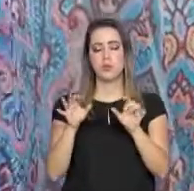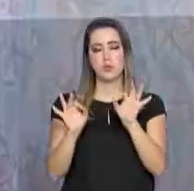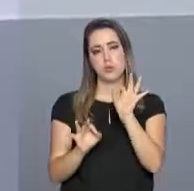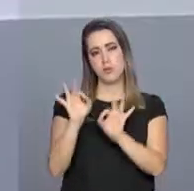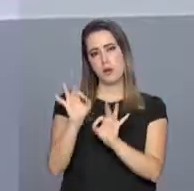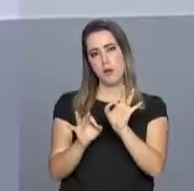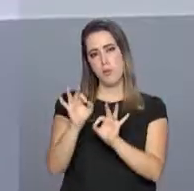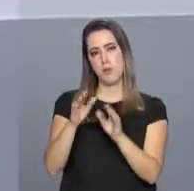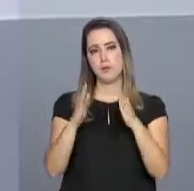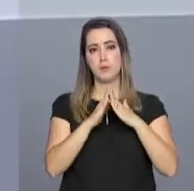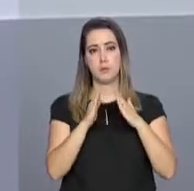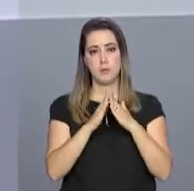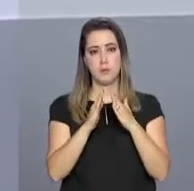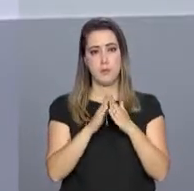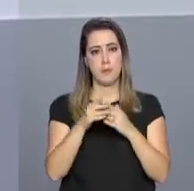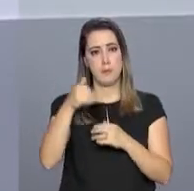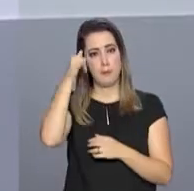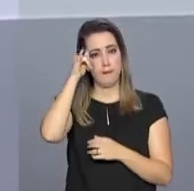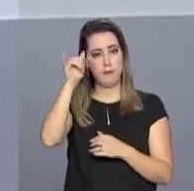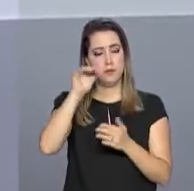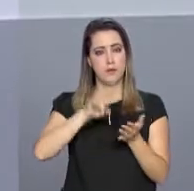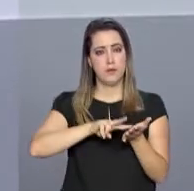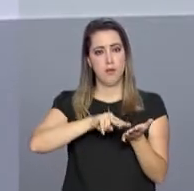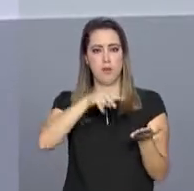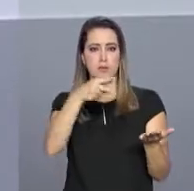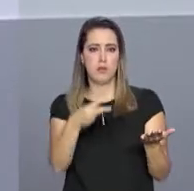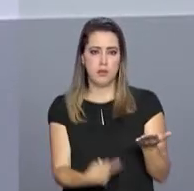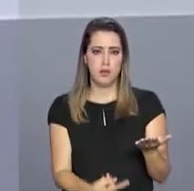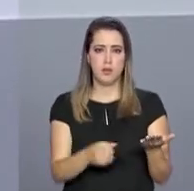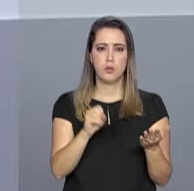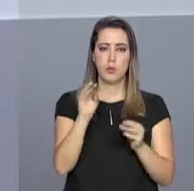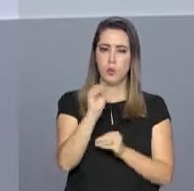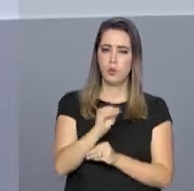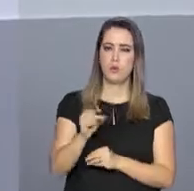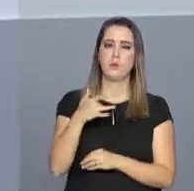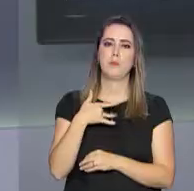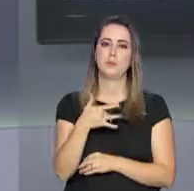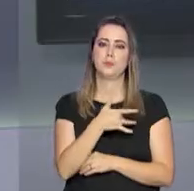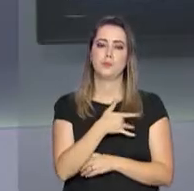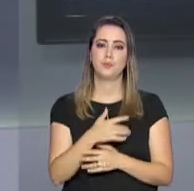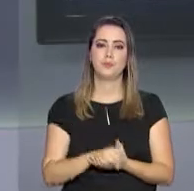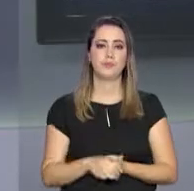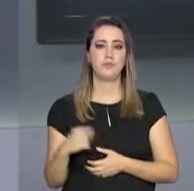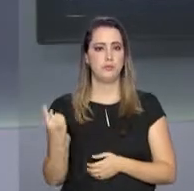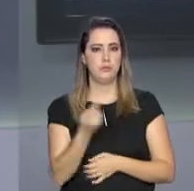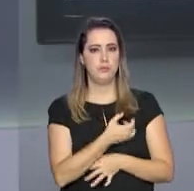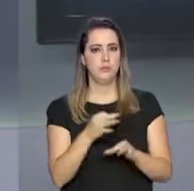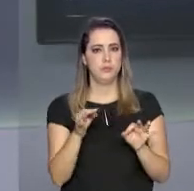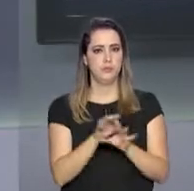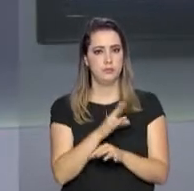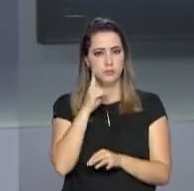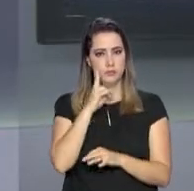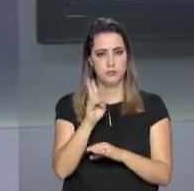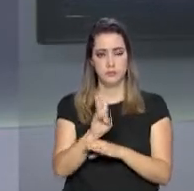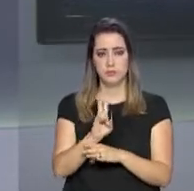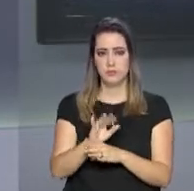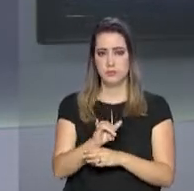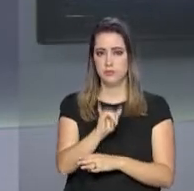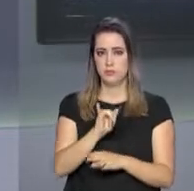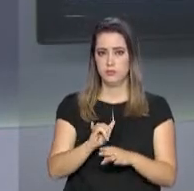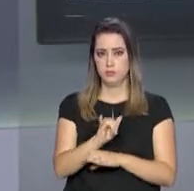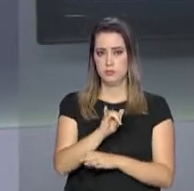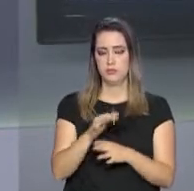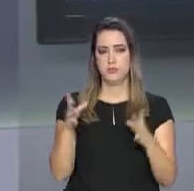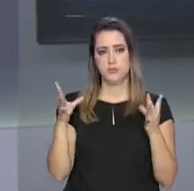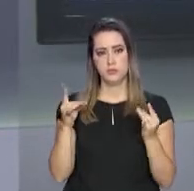residências as medidas de prevenção de quedas e os cuidados em saúde nós ficamos por aqui você pode rever as reportagens